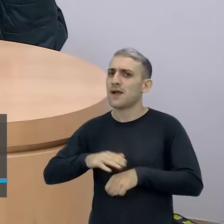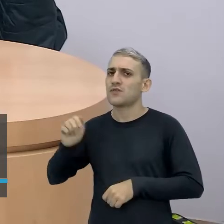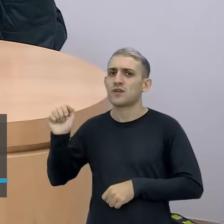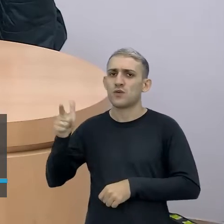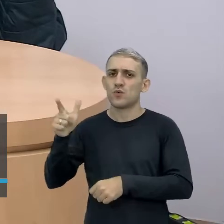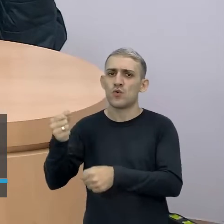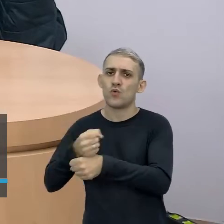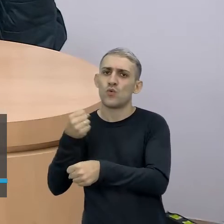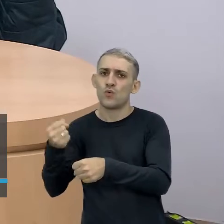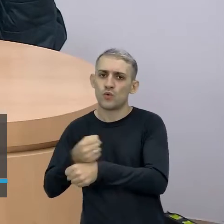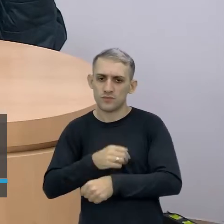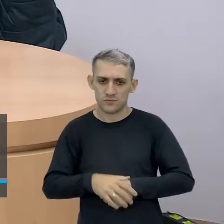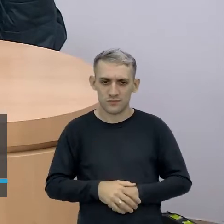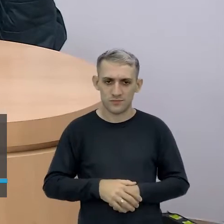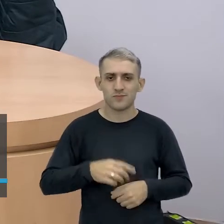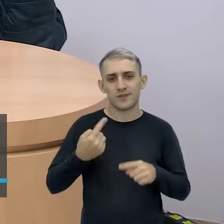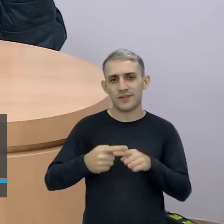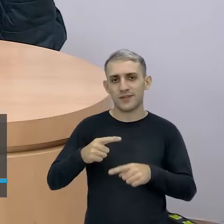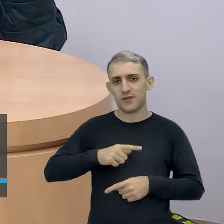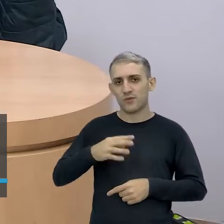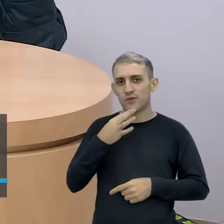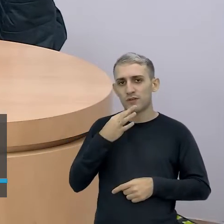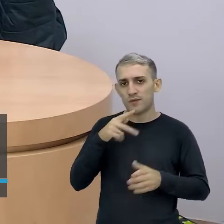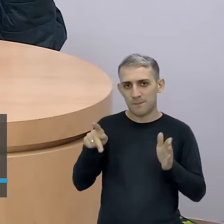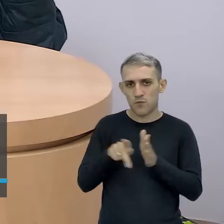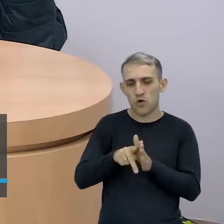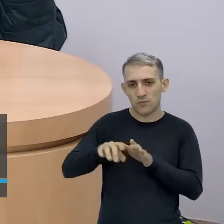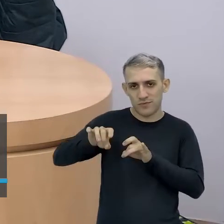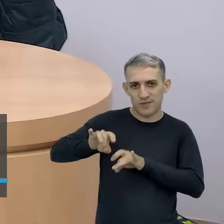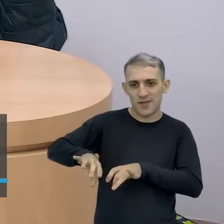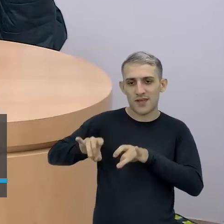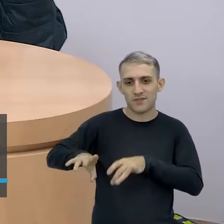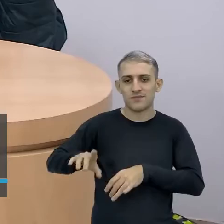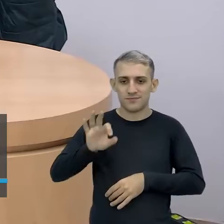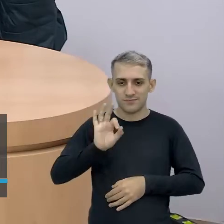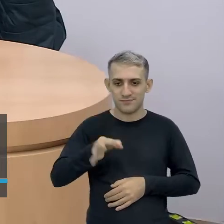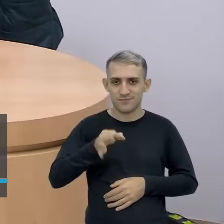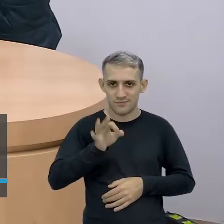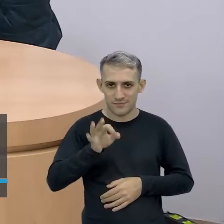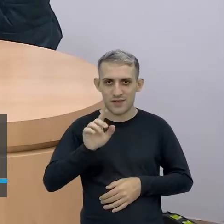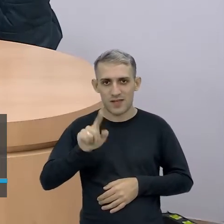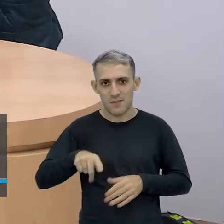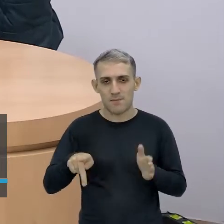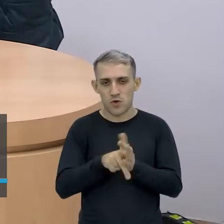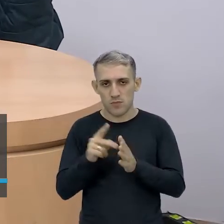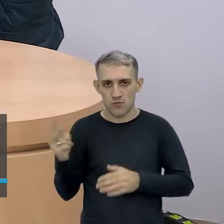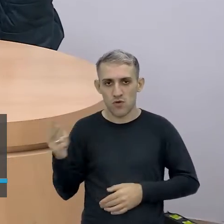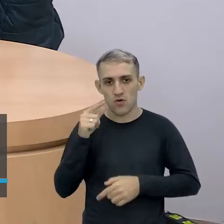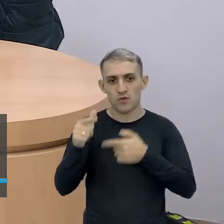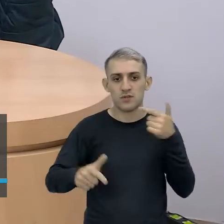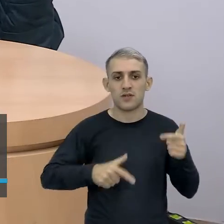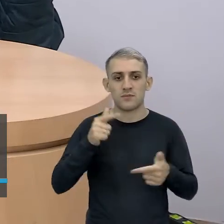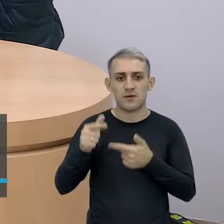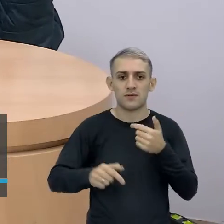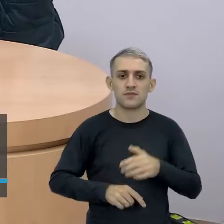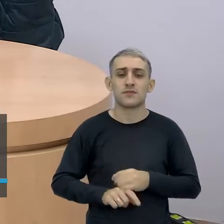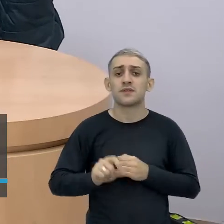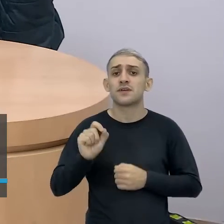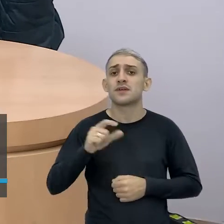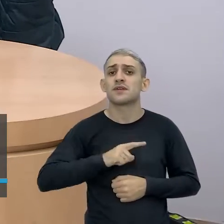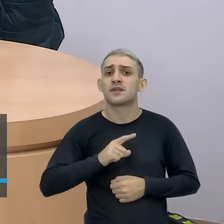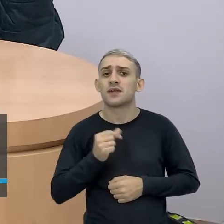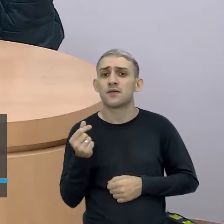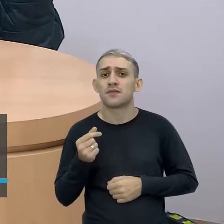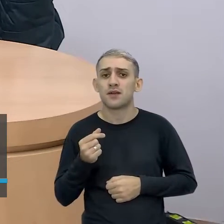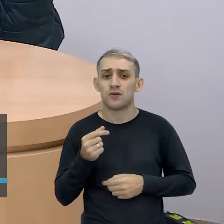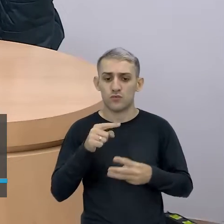Porque ele tem o conhecimento tecnológico, técnico, né? Isso chama-se que... valor agregado do Sim. trabalho. Quem tem capital, tecnologia